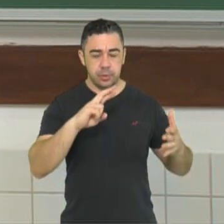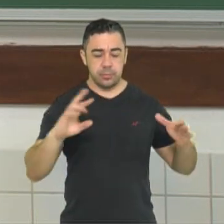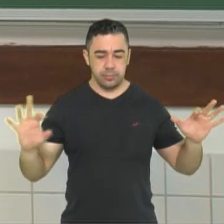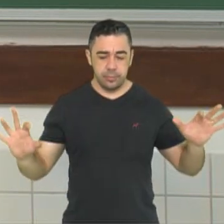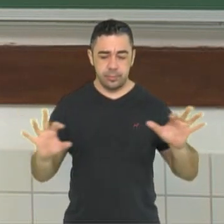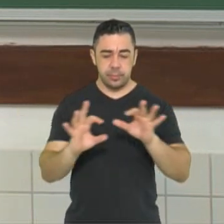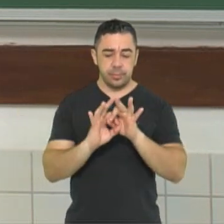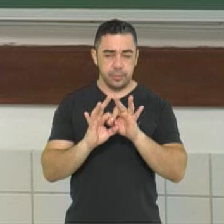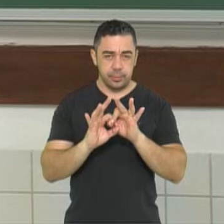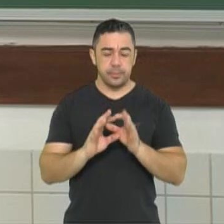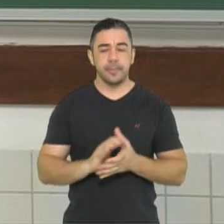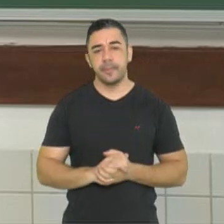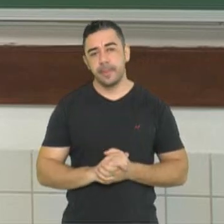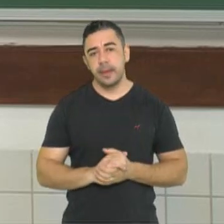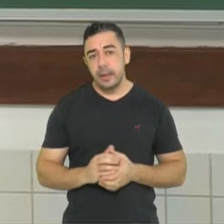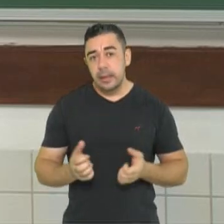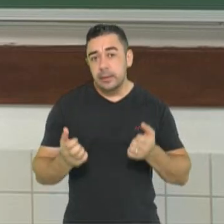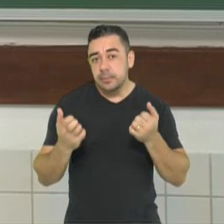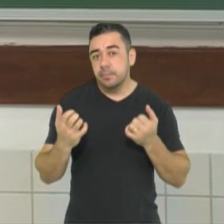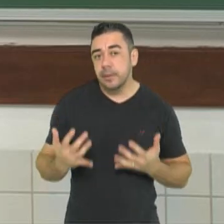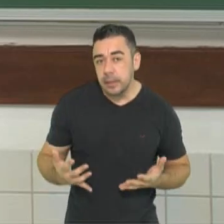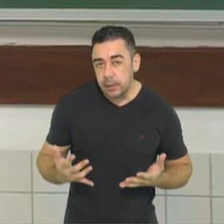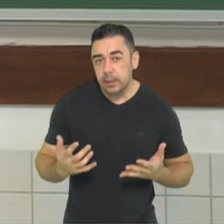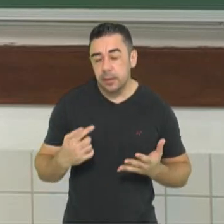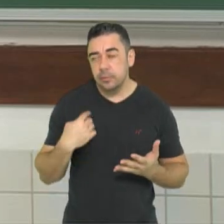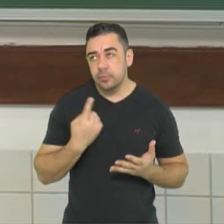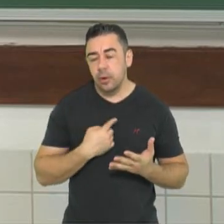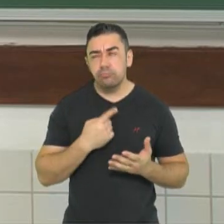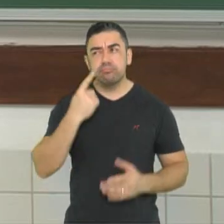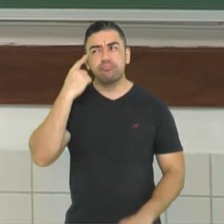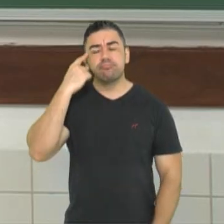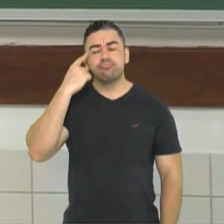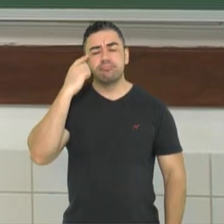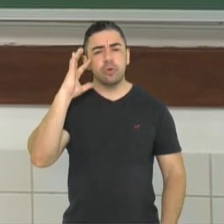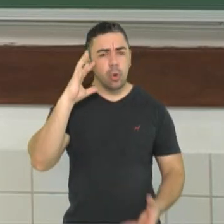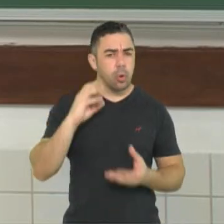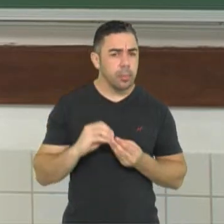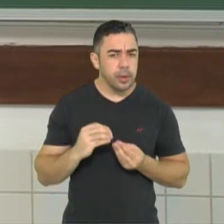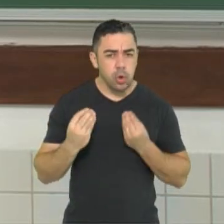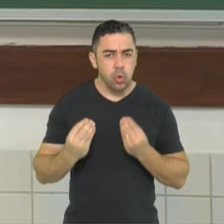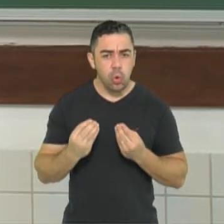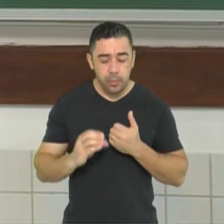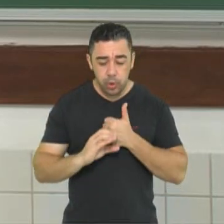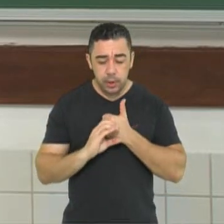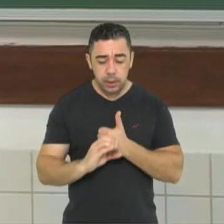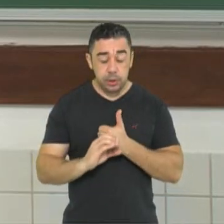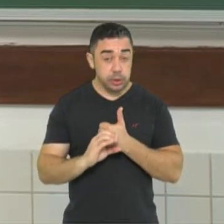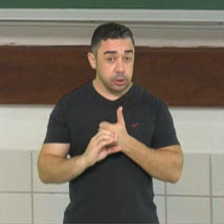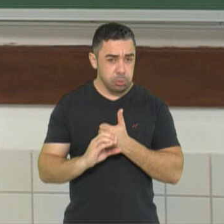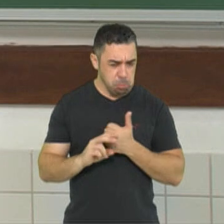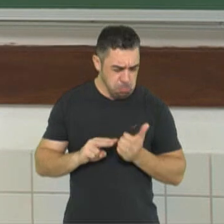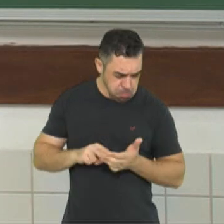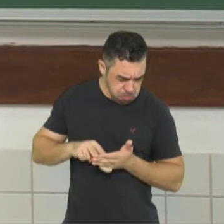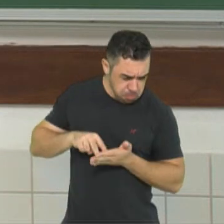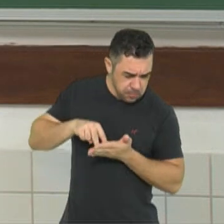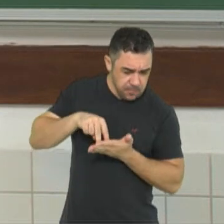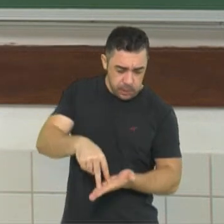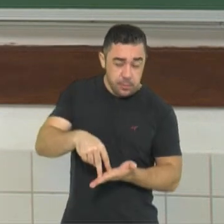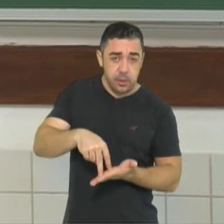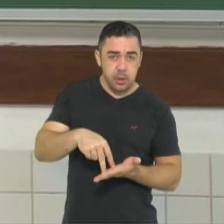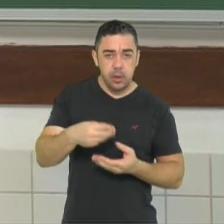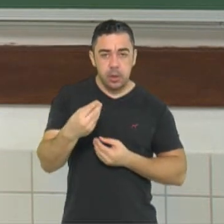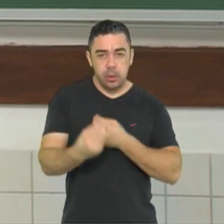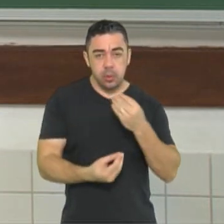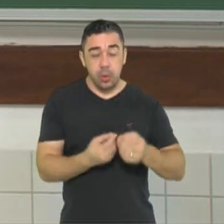da cristandade, que nos explica ou nos dá umas pistas para entender como que o cristianismo se consolida, como que